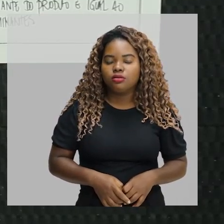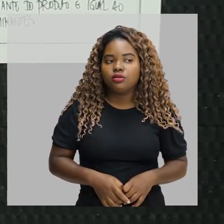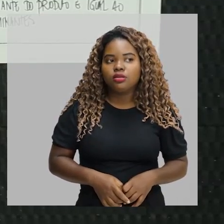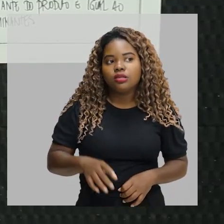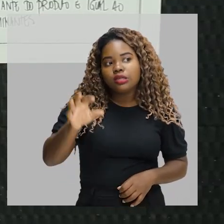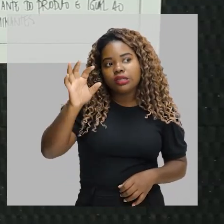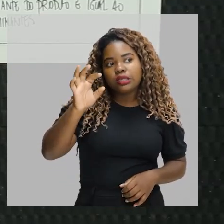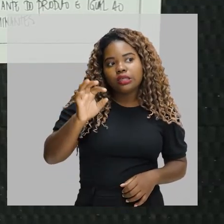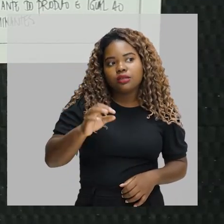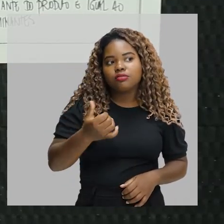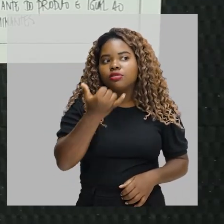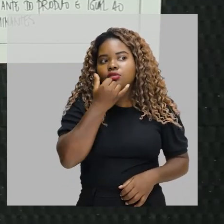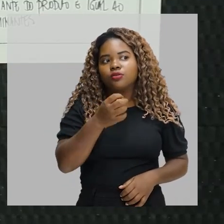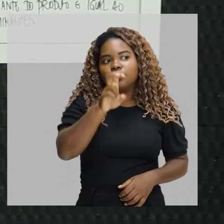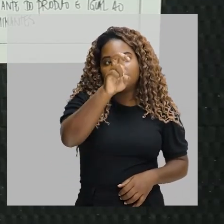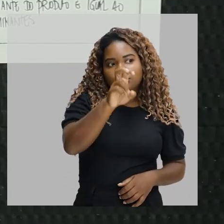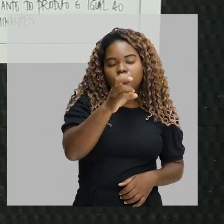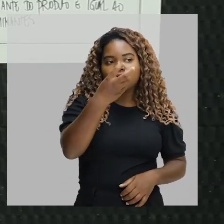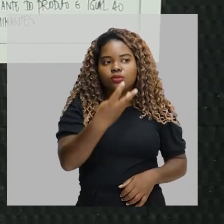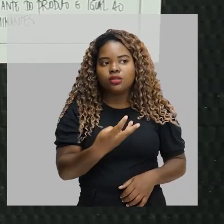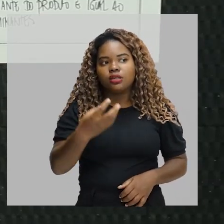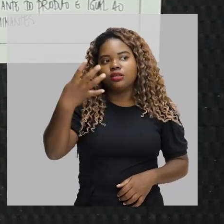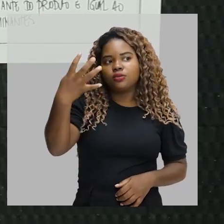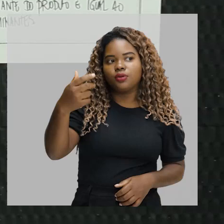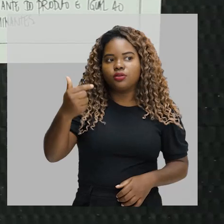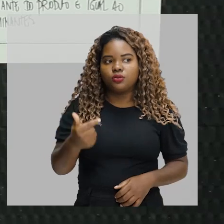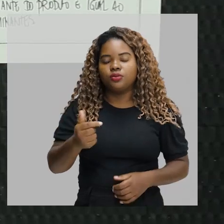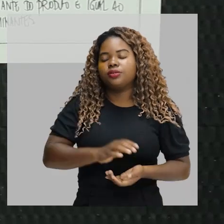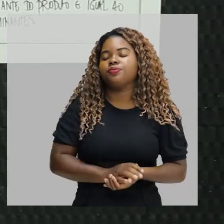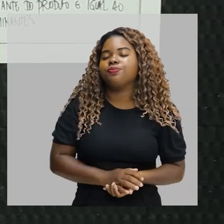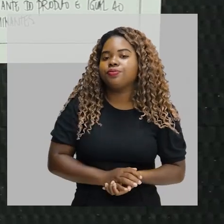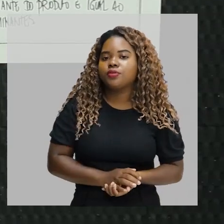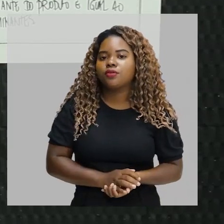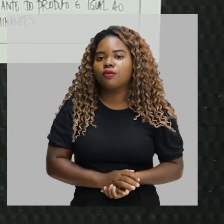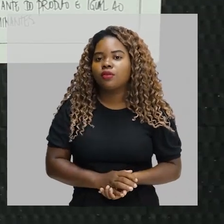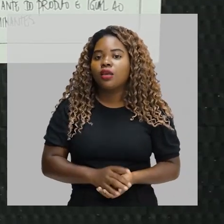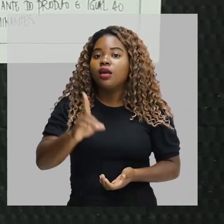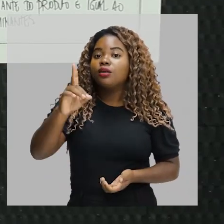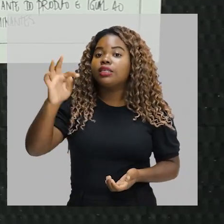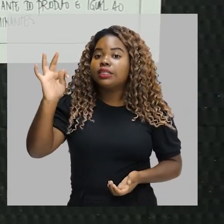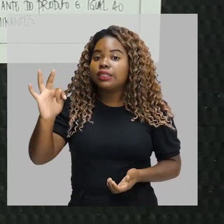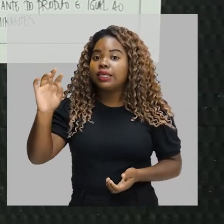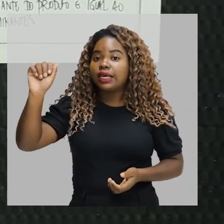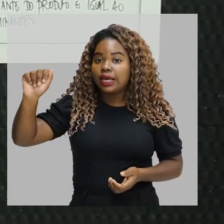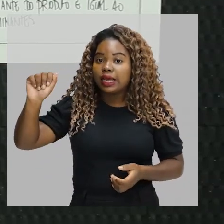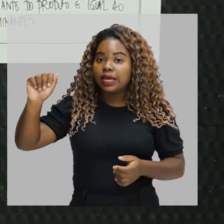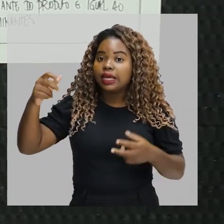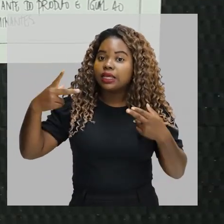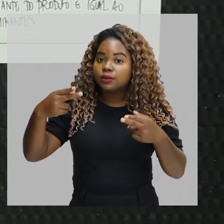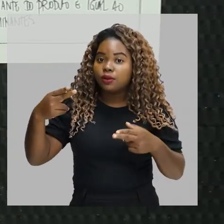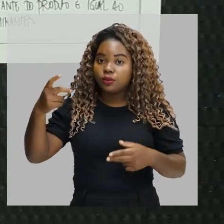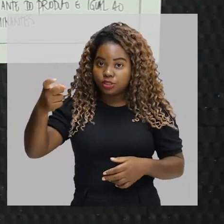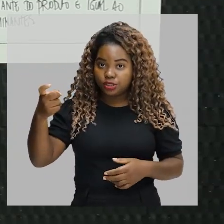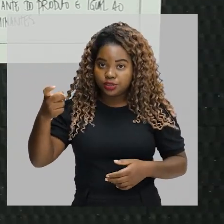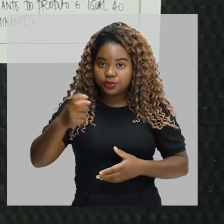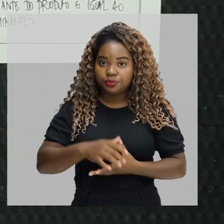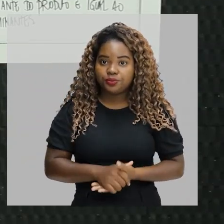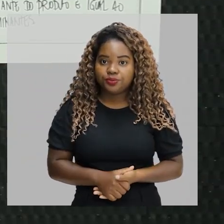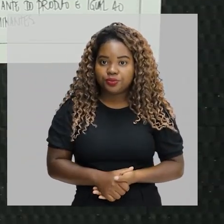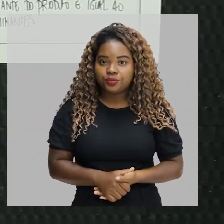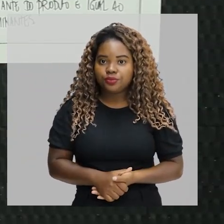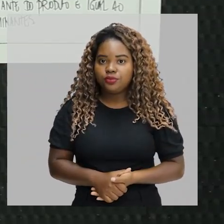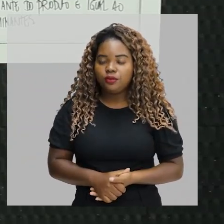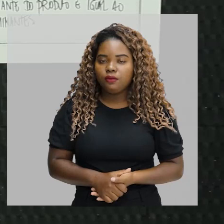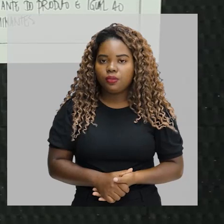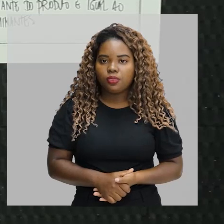o determinante dessa matriz A é igual a x.